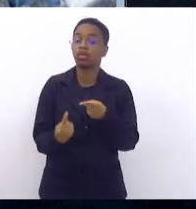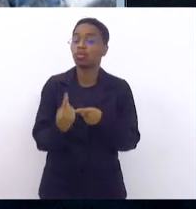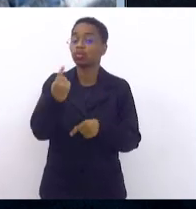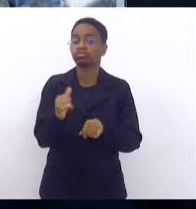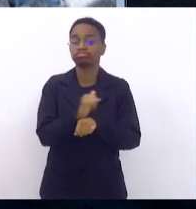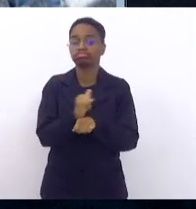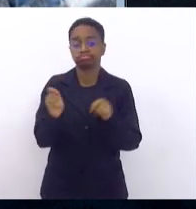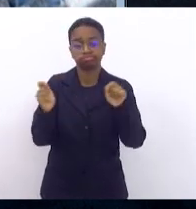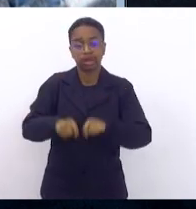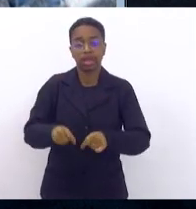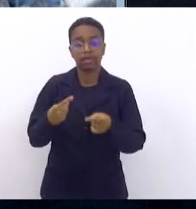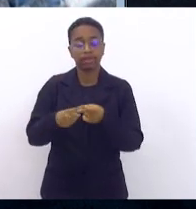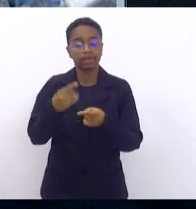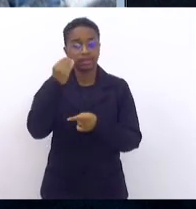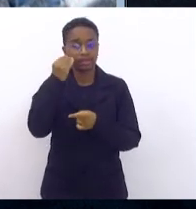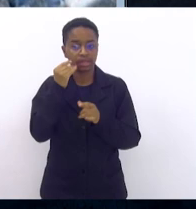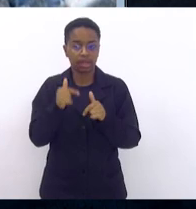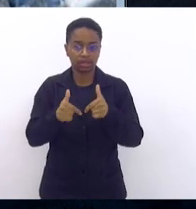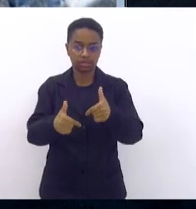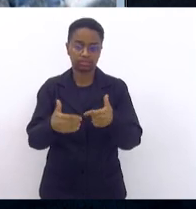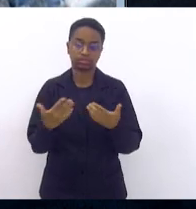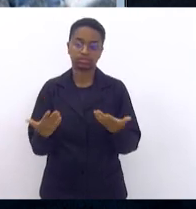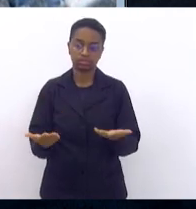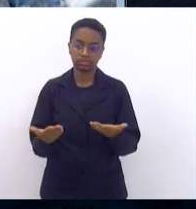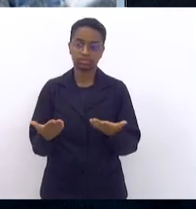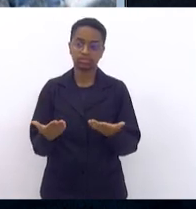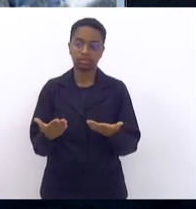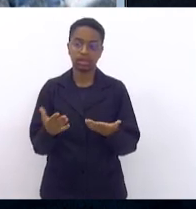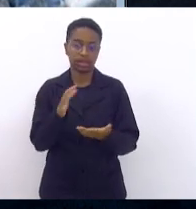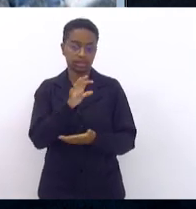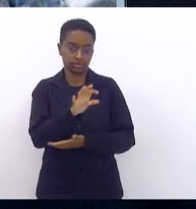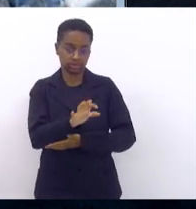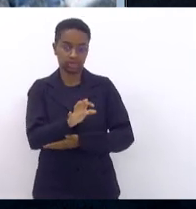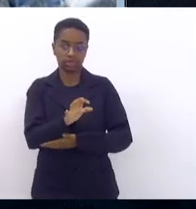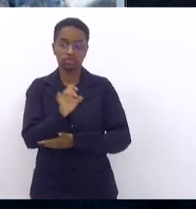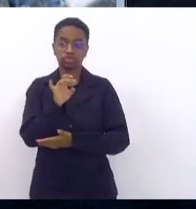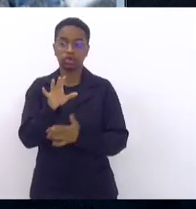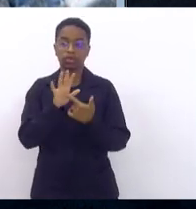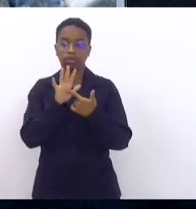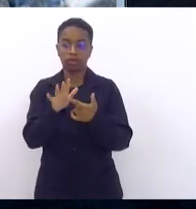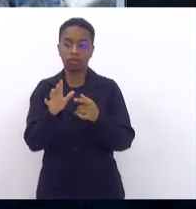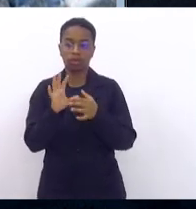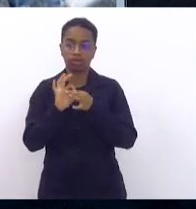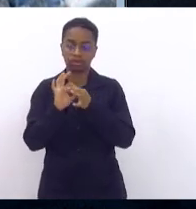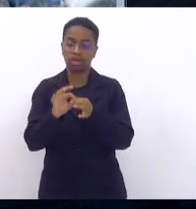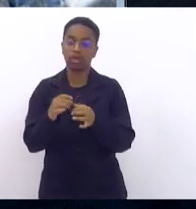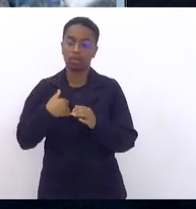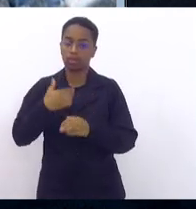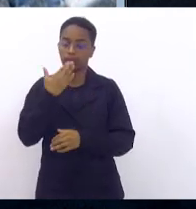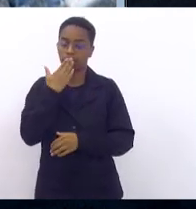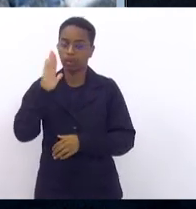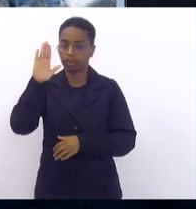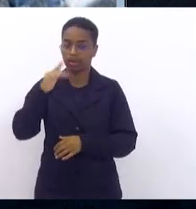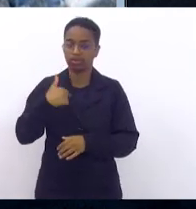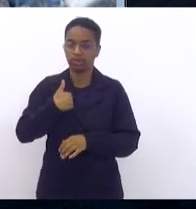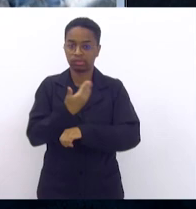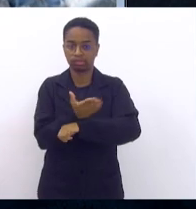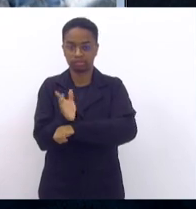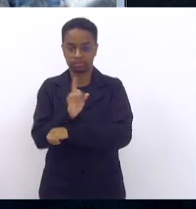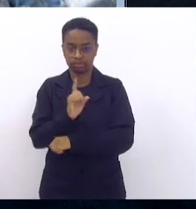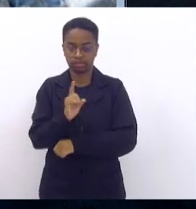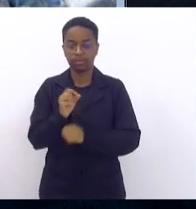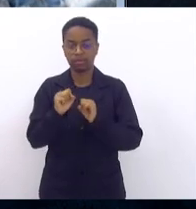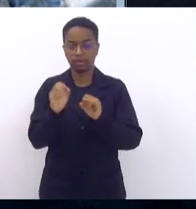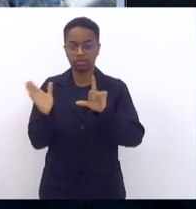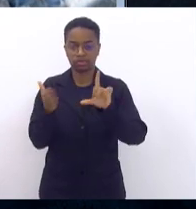tinha para efetuar essa ação Então nesse sentido era só para contextualizar Eu prometo não avançar Então pode passar a